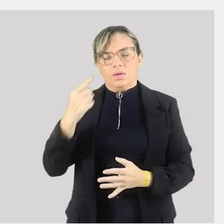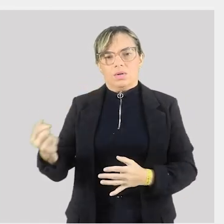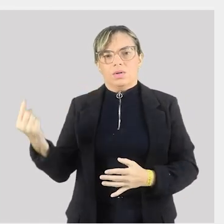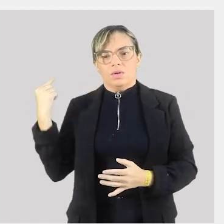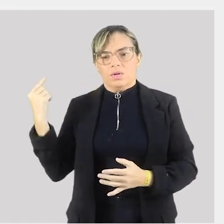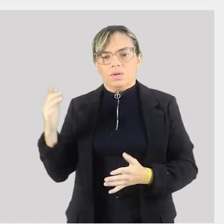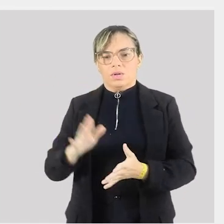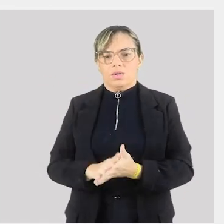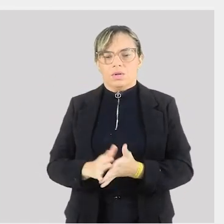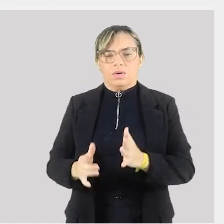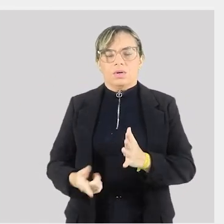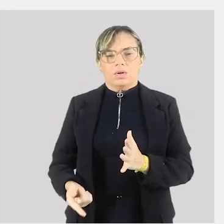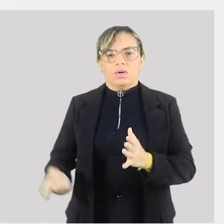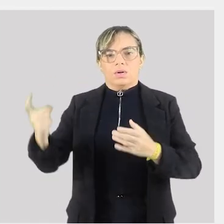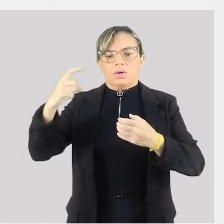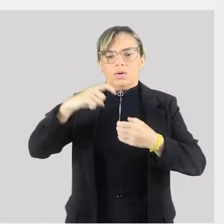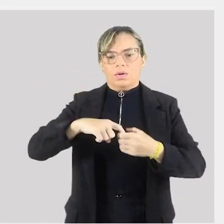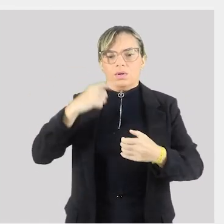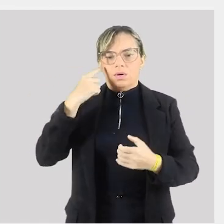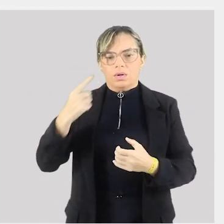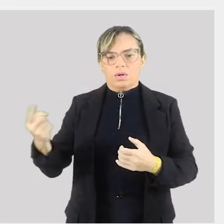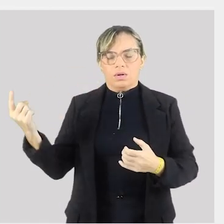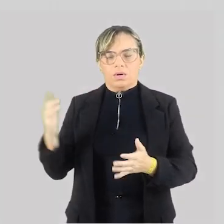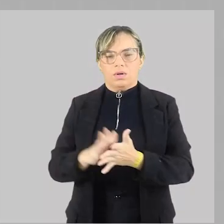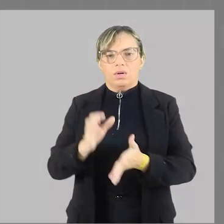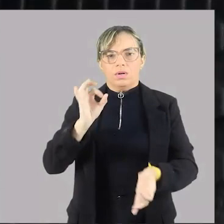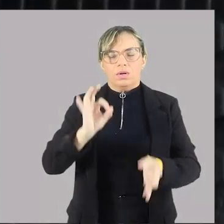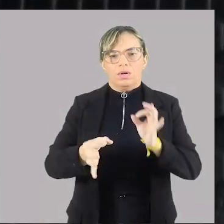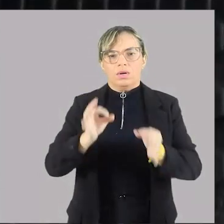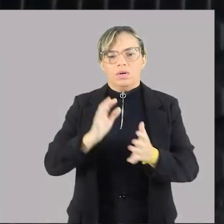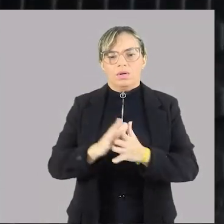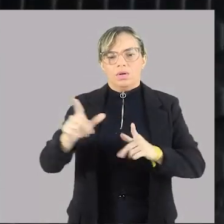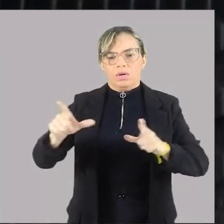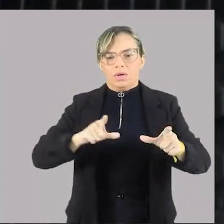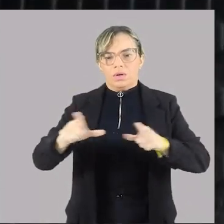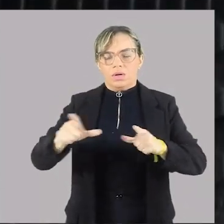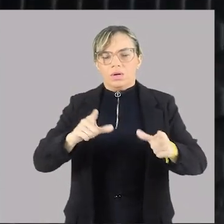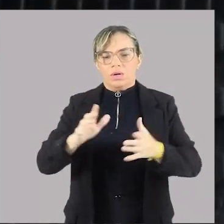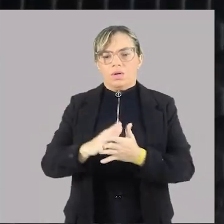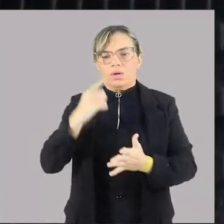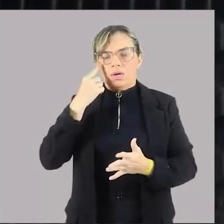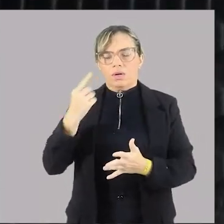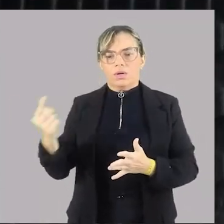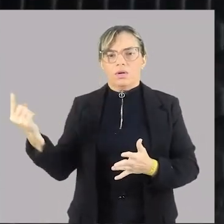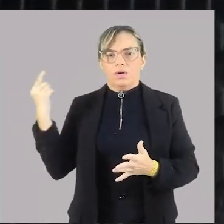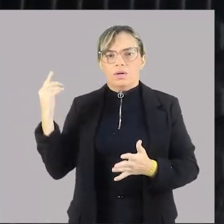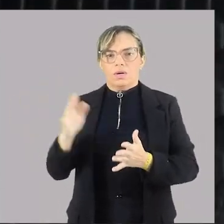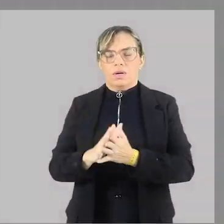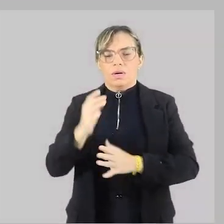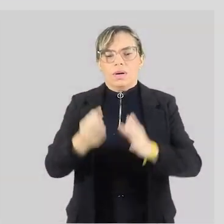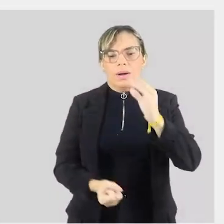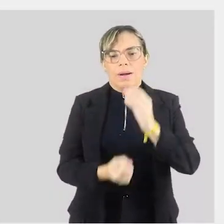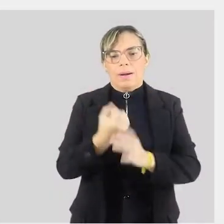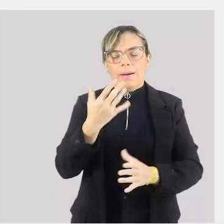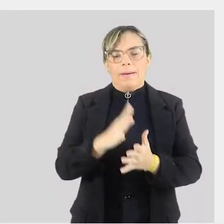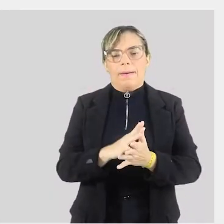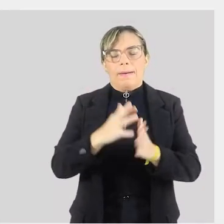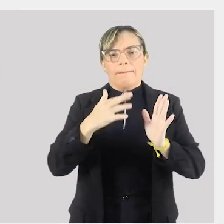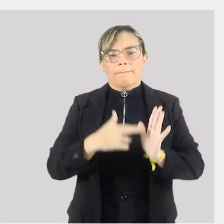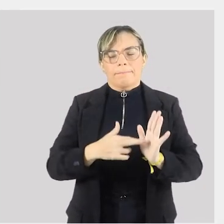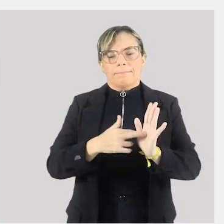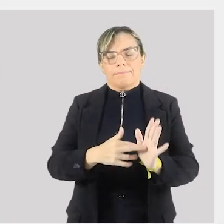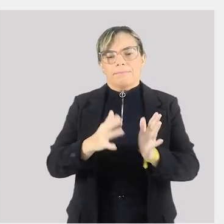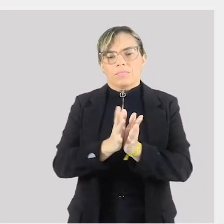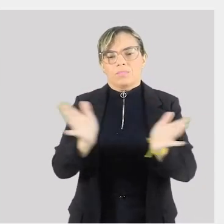instituição estatal? Vamos voltar? Qual é a instituição estatal? A Justiça do Trabalho. A criação da referida instituição